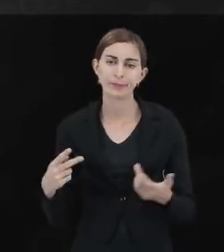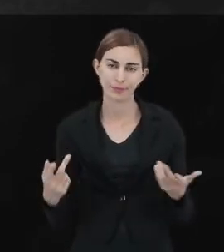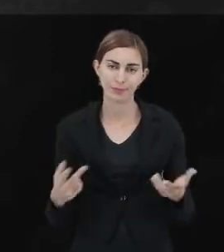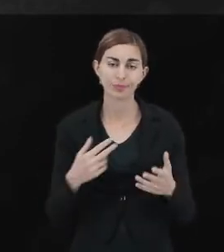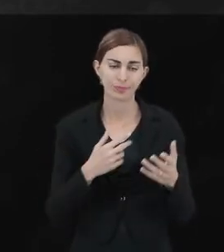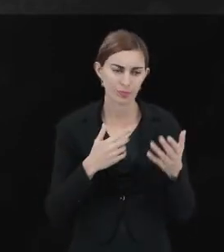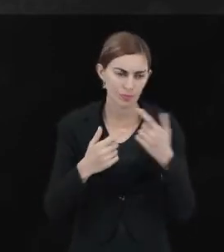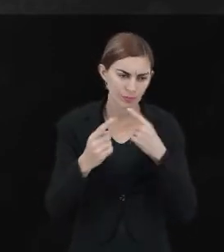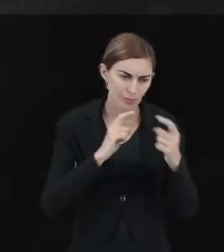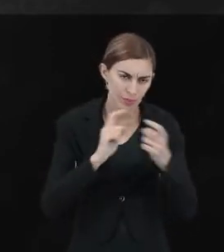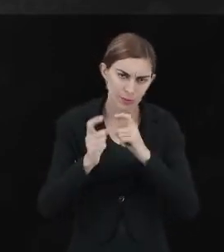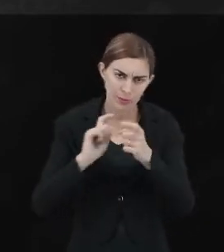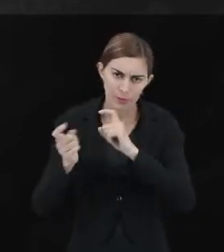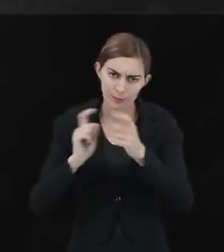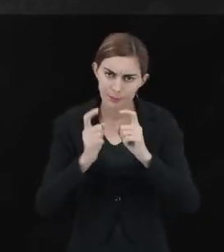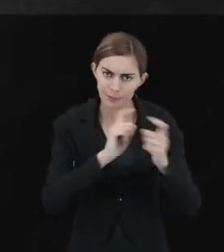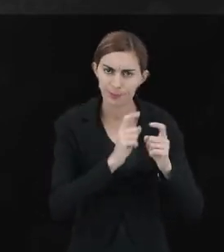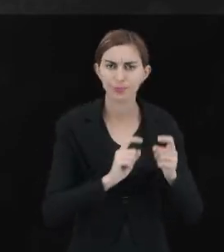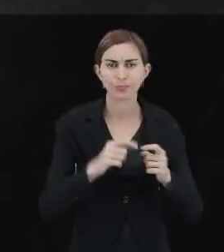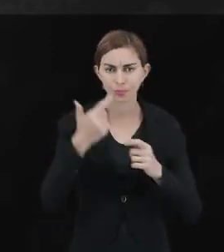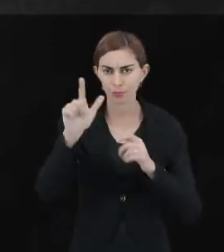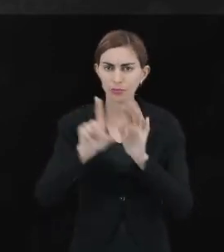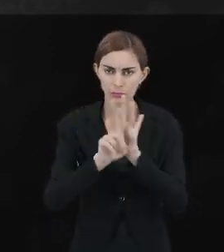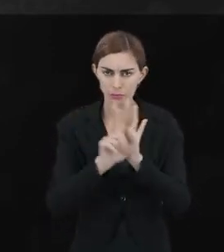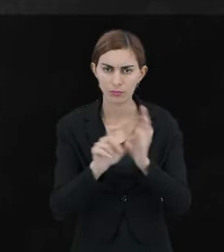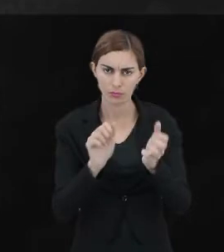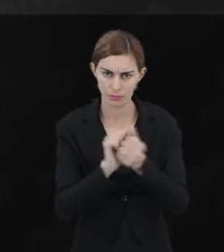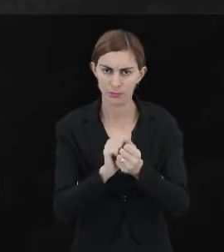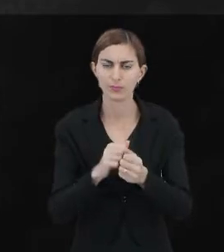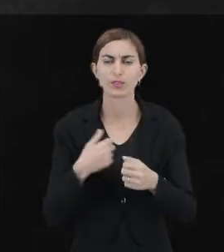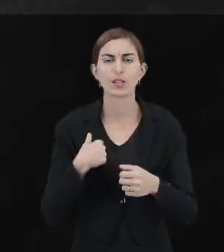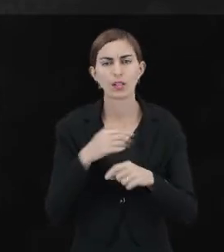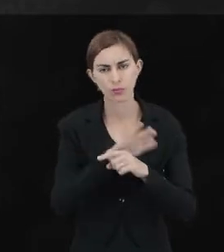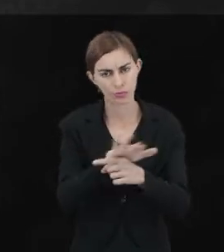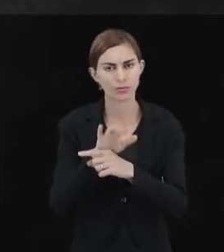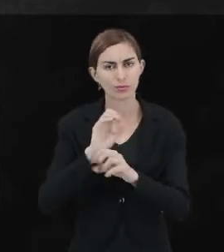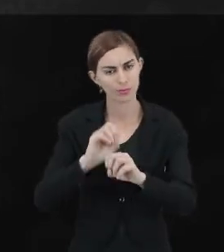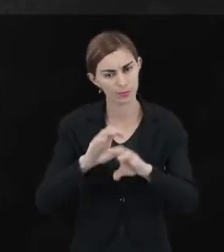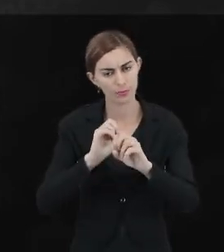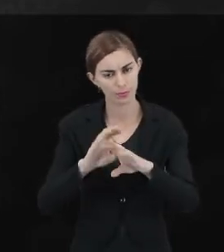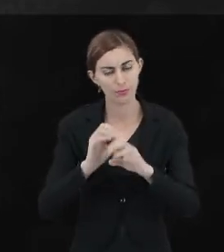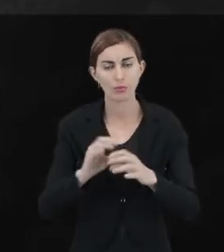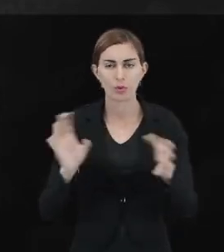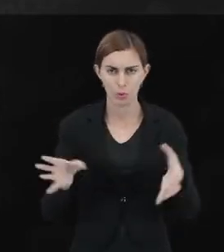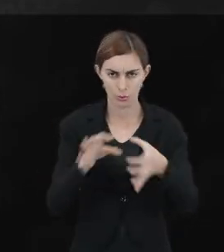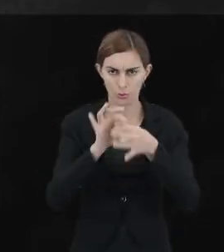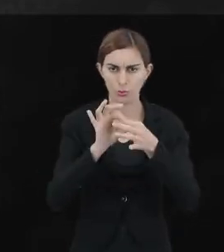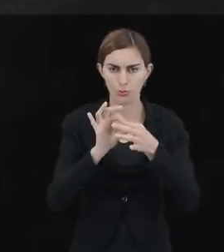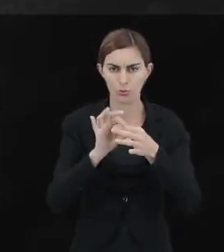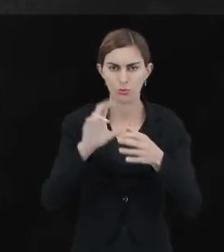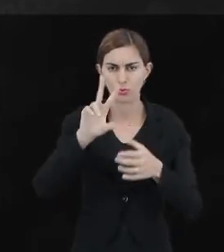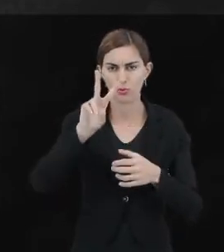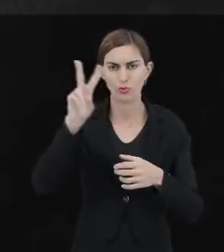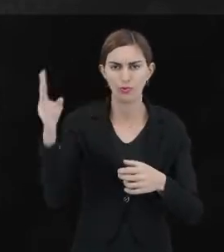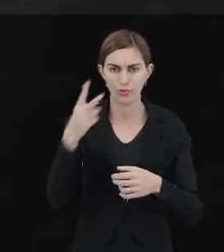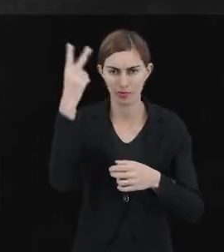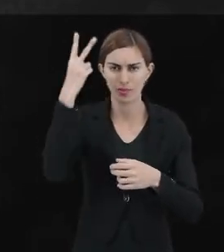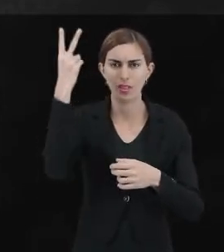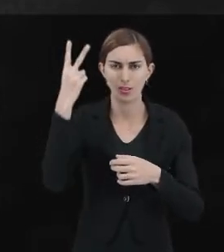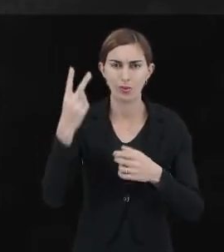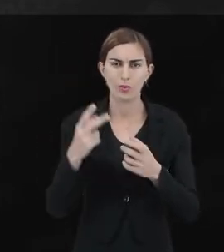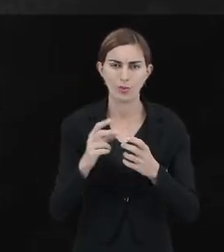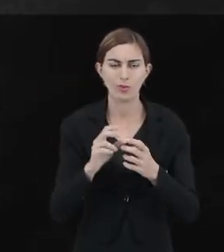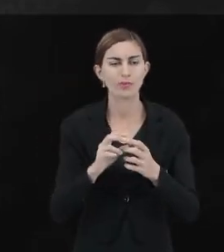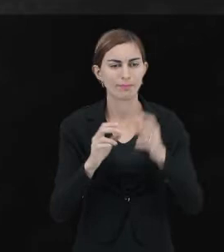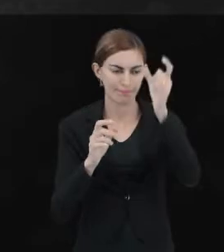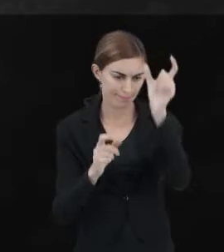dispositivo que, articulado aos demais dispositivos legais, condensa o ideário educativo, ou seja, o conjunto de valores, que